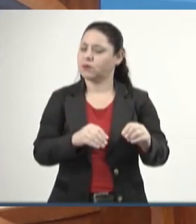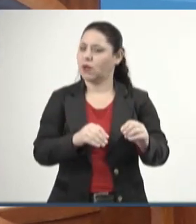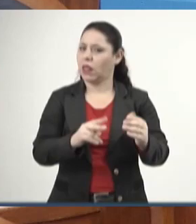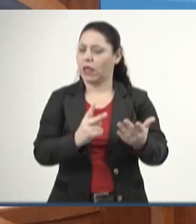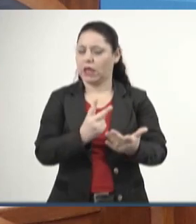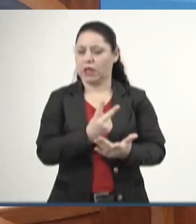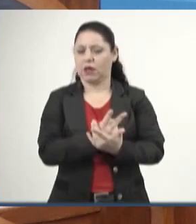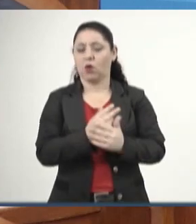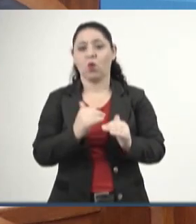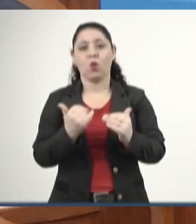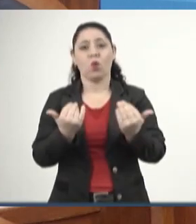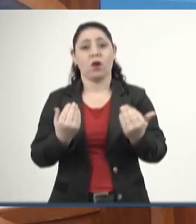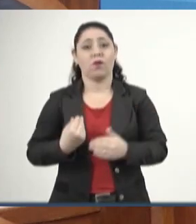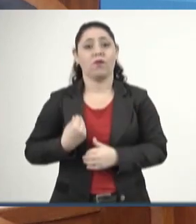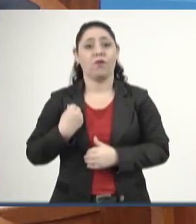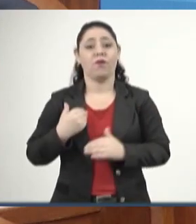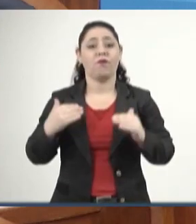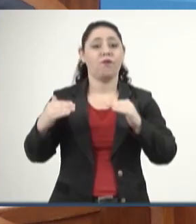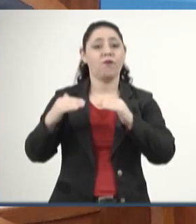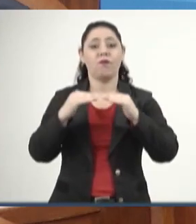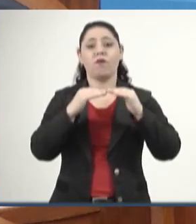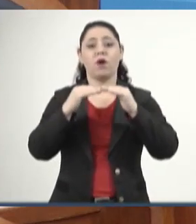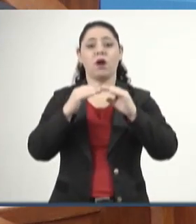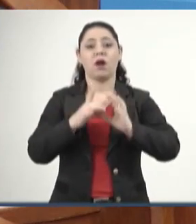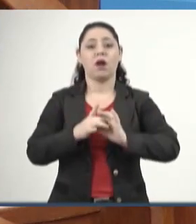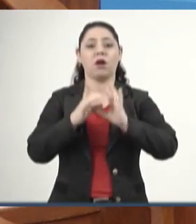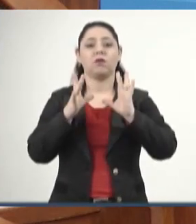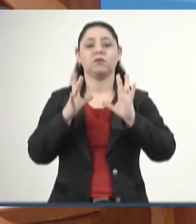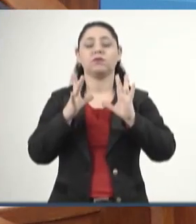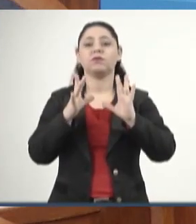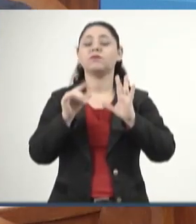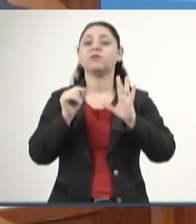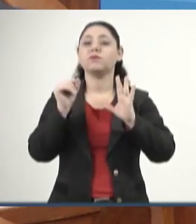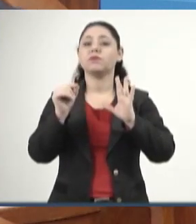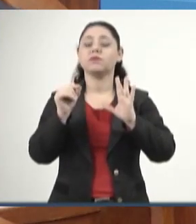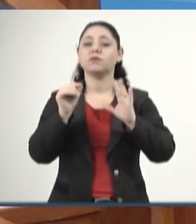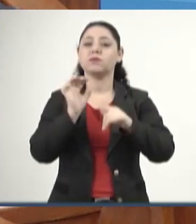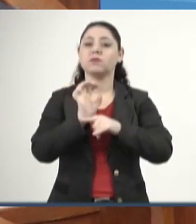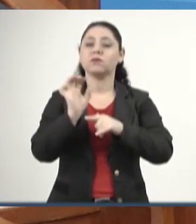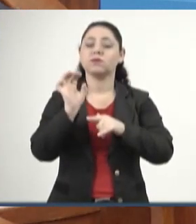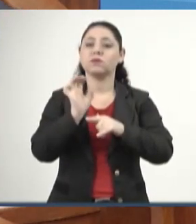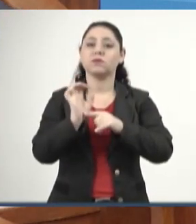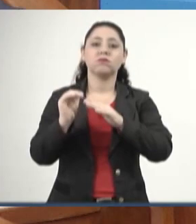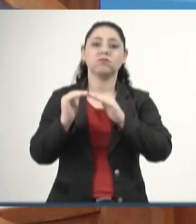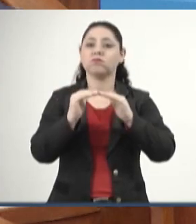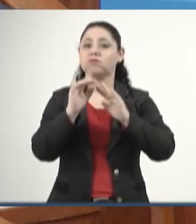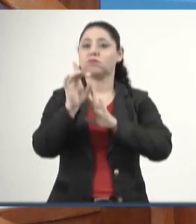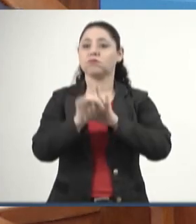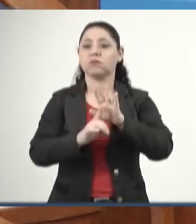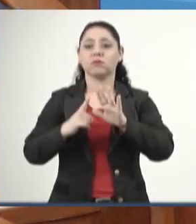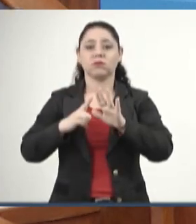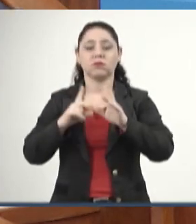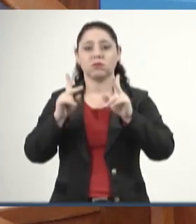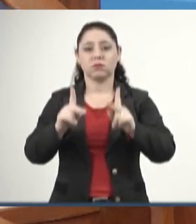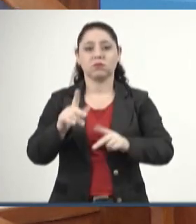reprovados quando se vive numa democracia, quando se vive no Estado democrático de